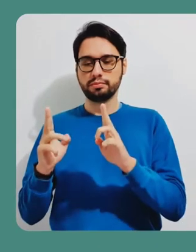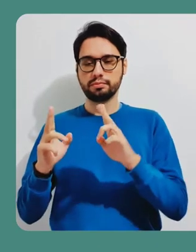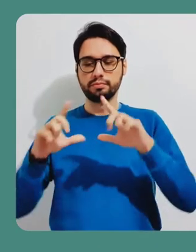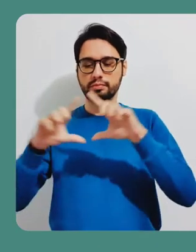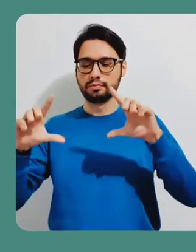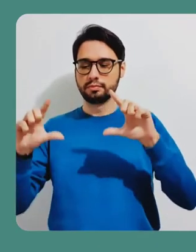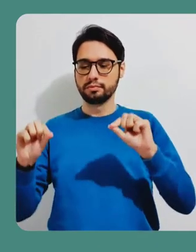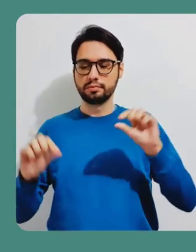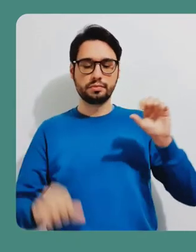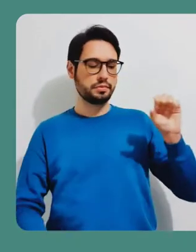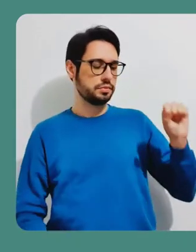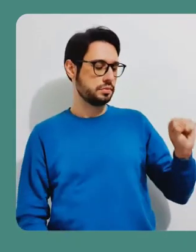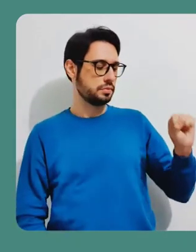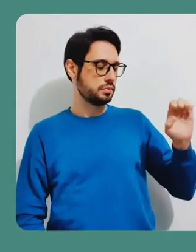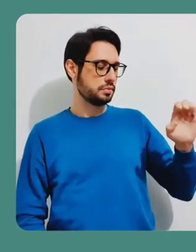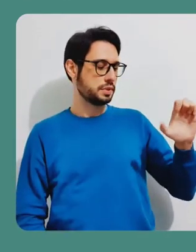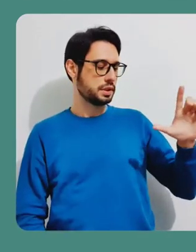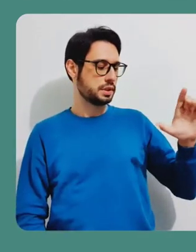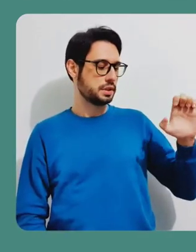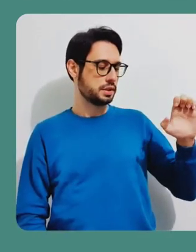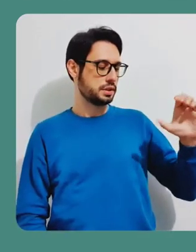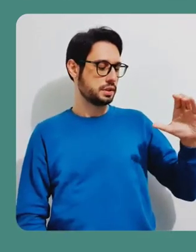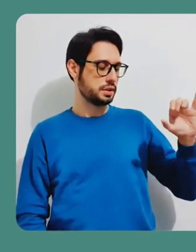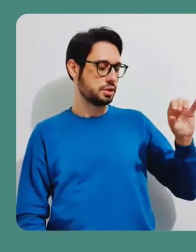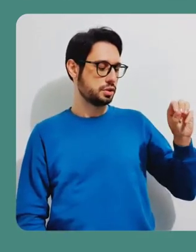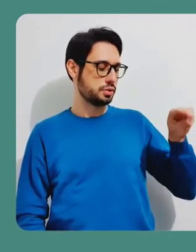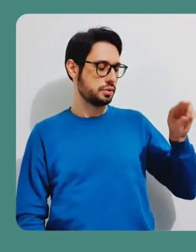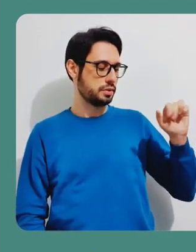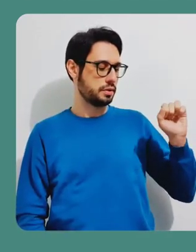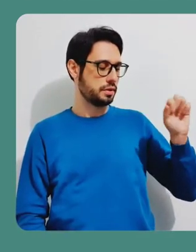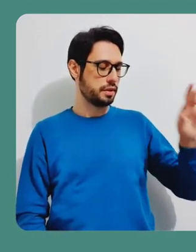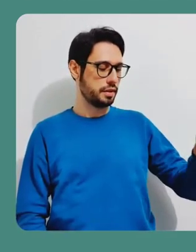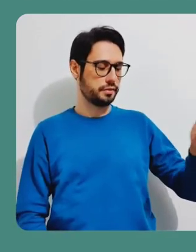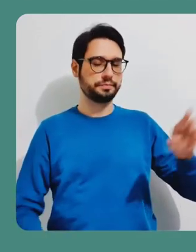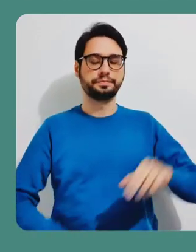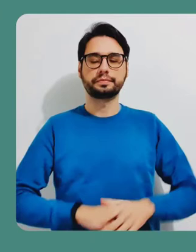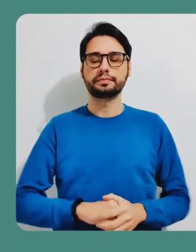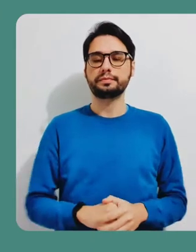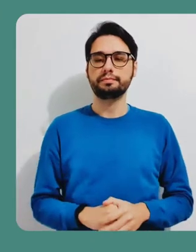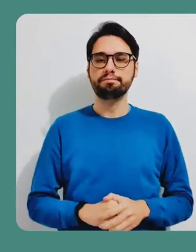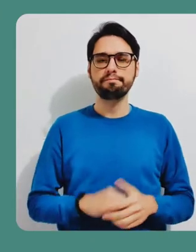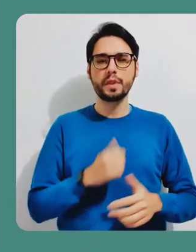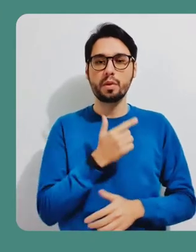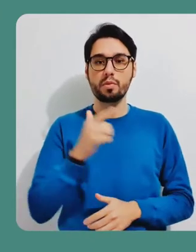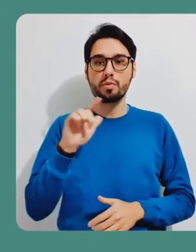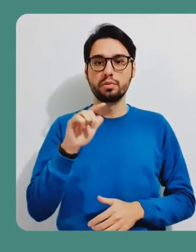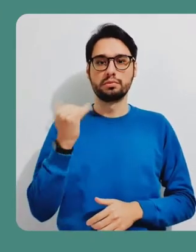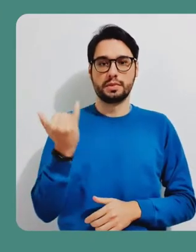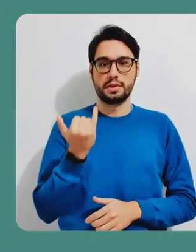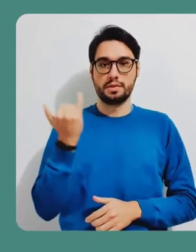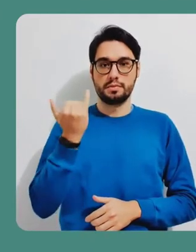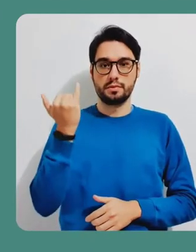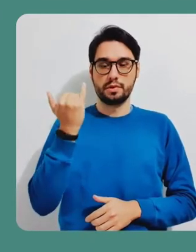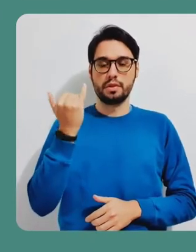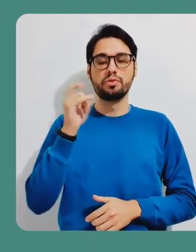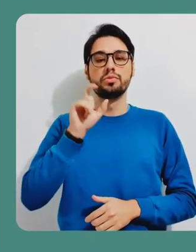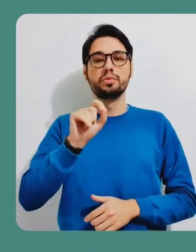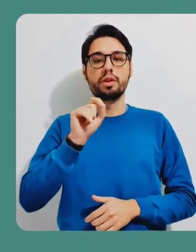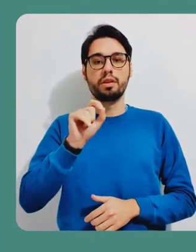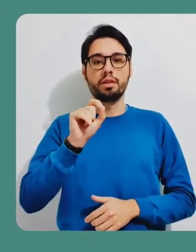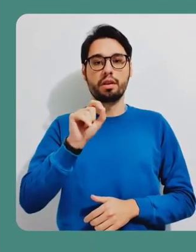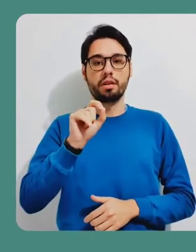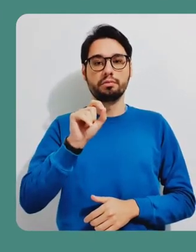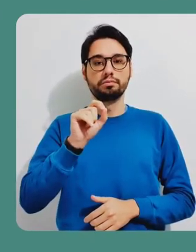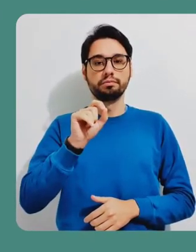faixa de áudio que você deseja recortar copiar ou colar a outra ferramenta